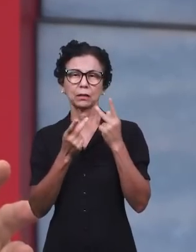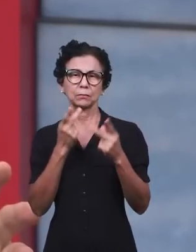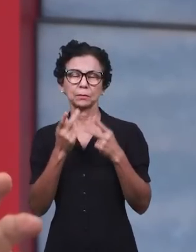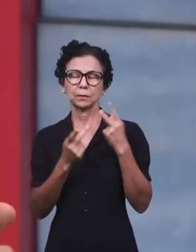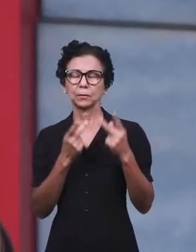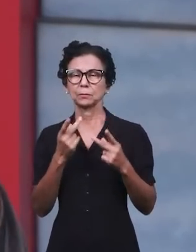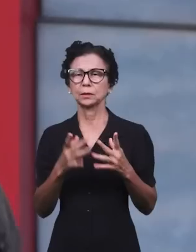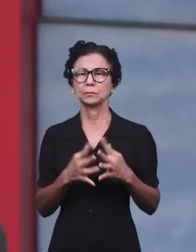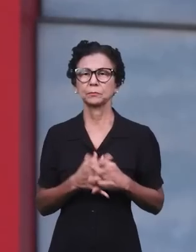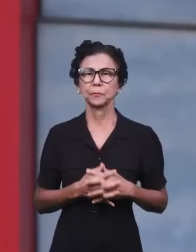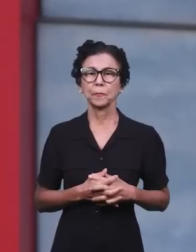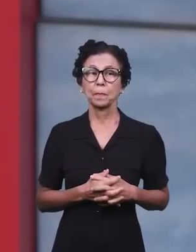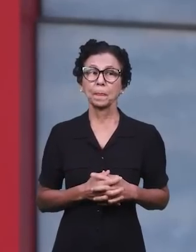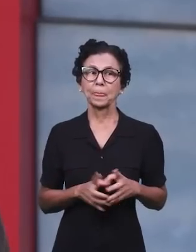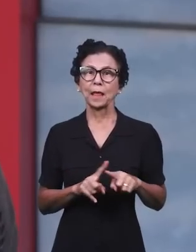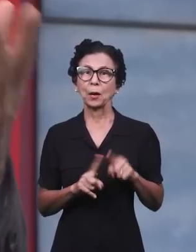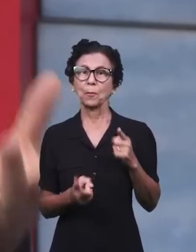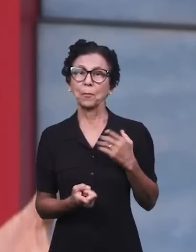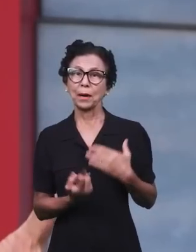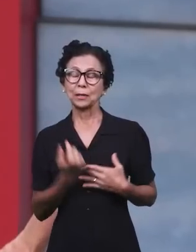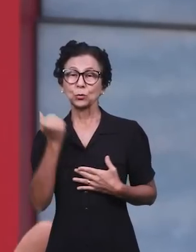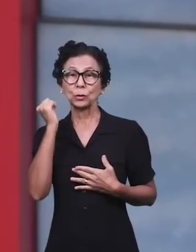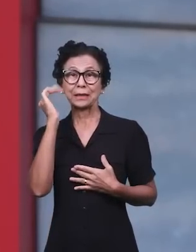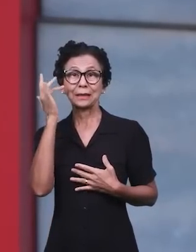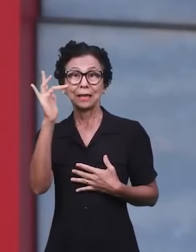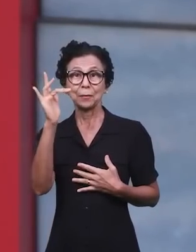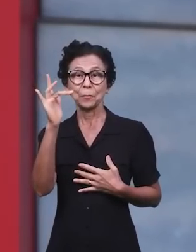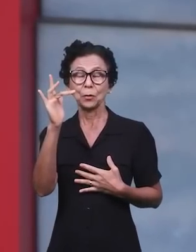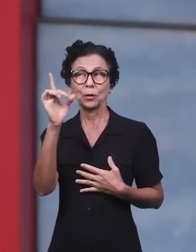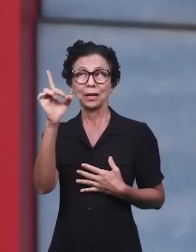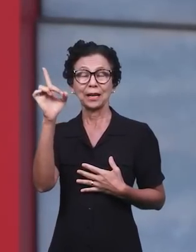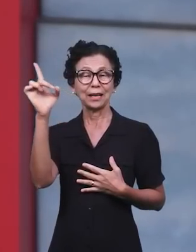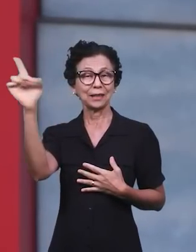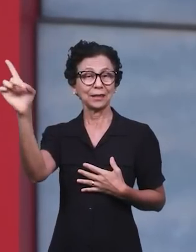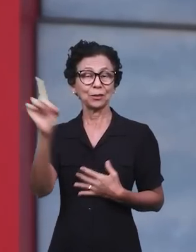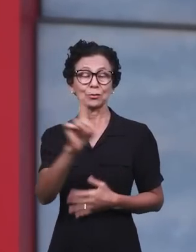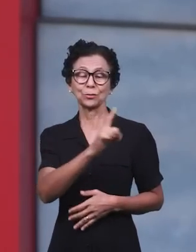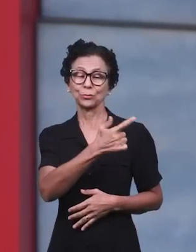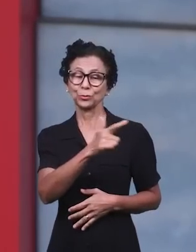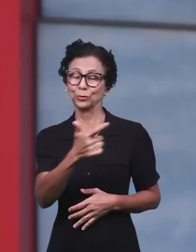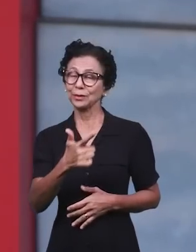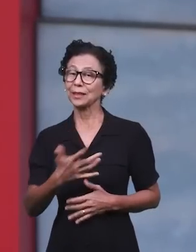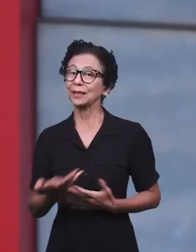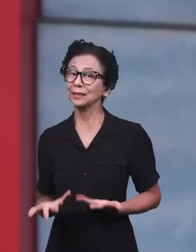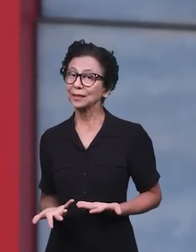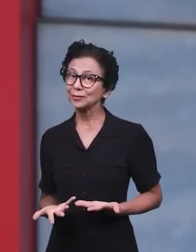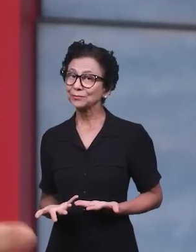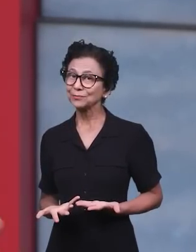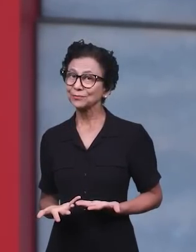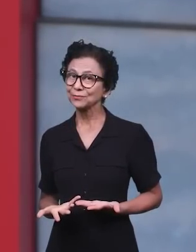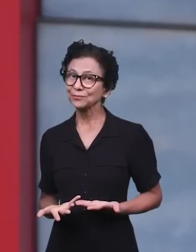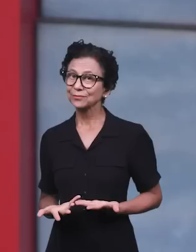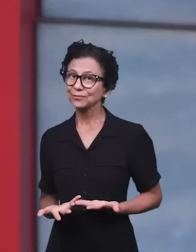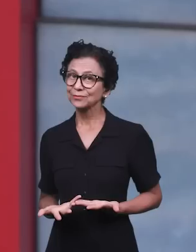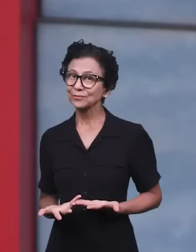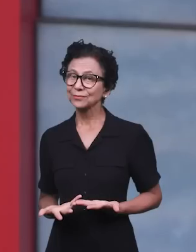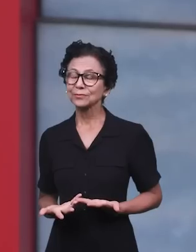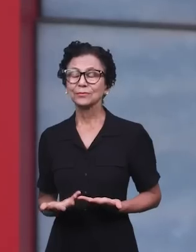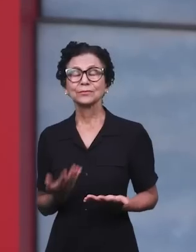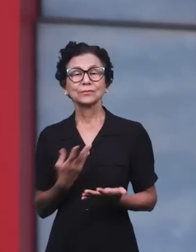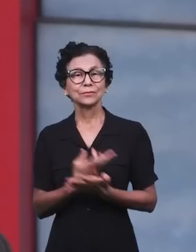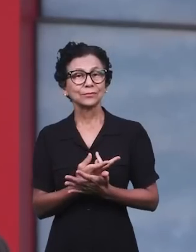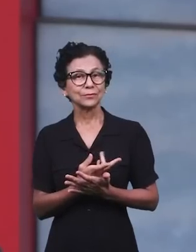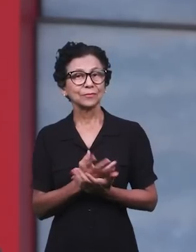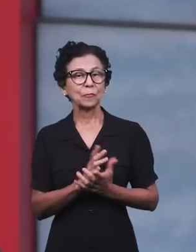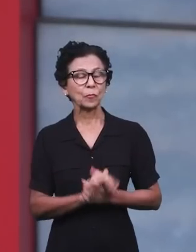nessas pessoas o temor devido ao Senhor para fazer como o salmista fez para pedir socorro a Deus. Então o que acontece? O